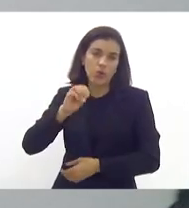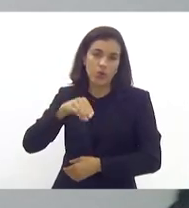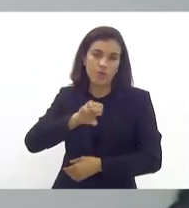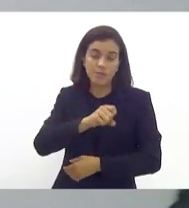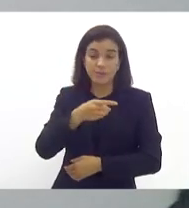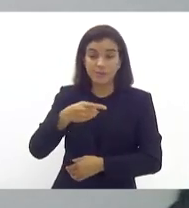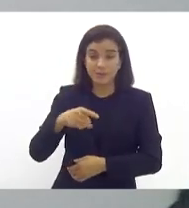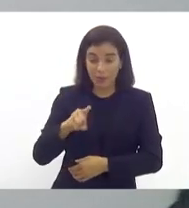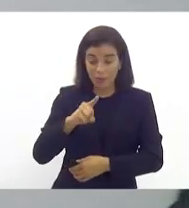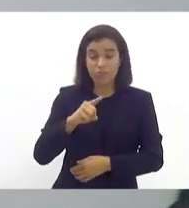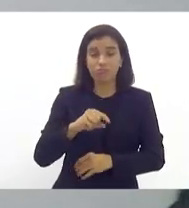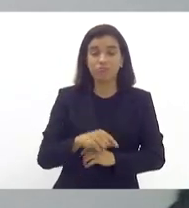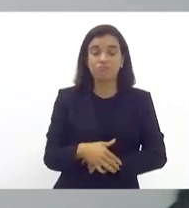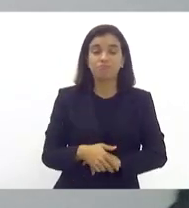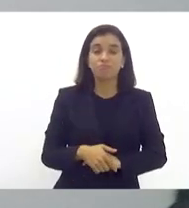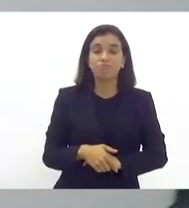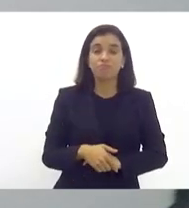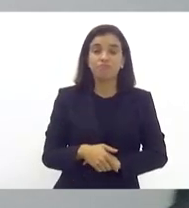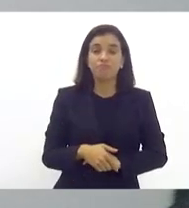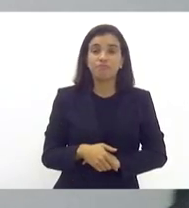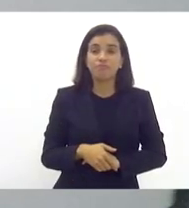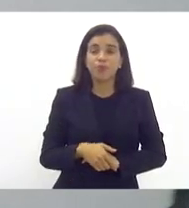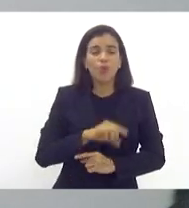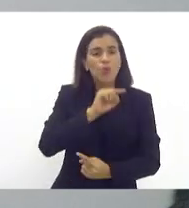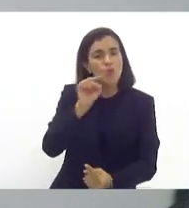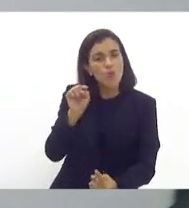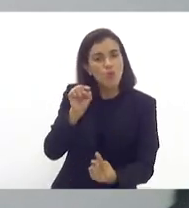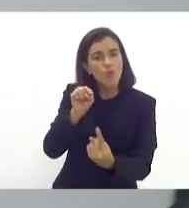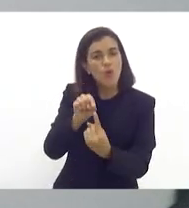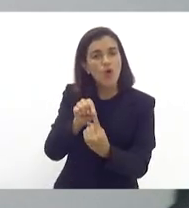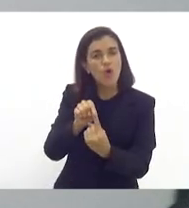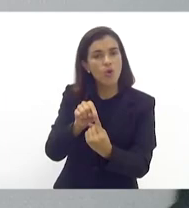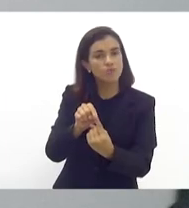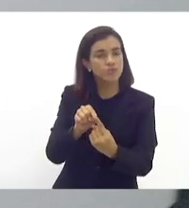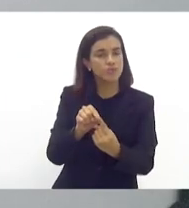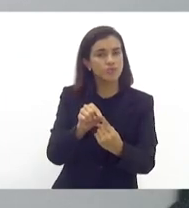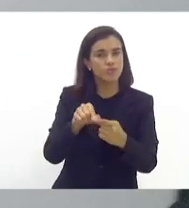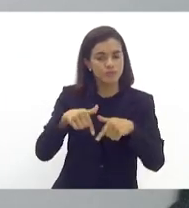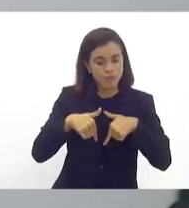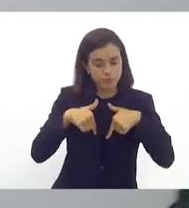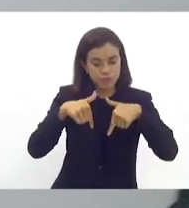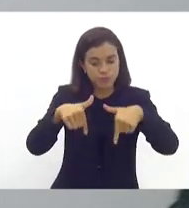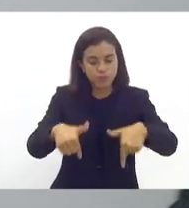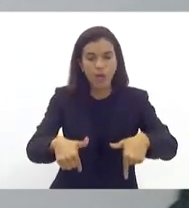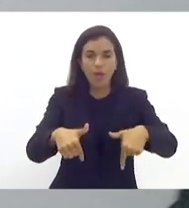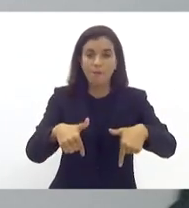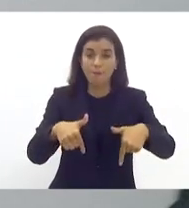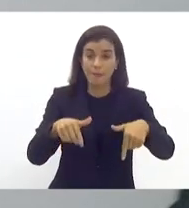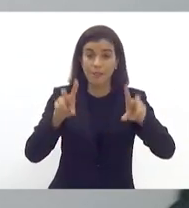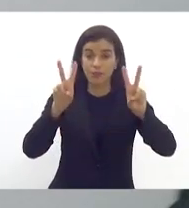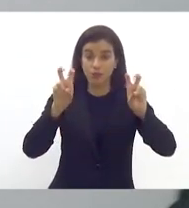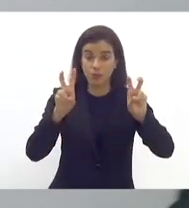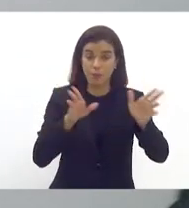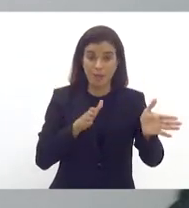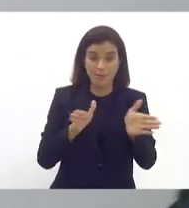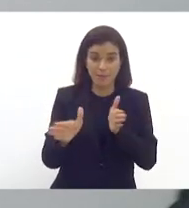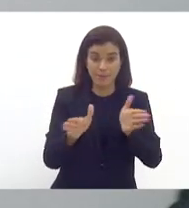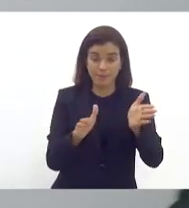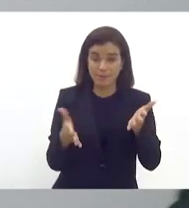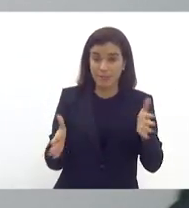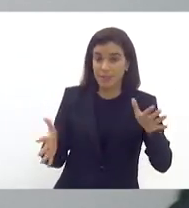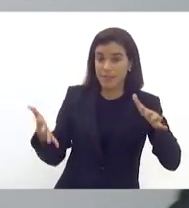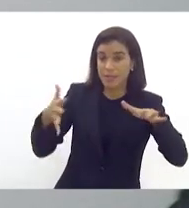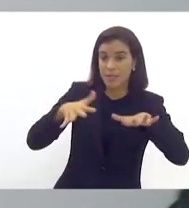dar para que esse assunto tão importante da acessibilidade da inclusão